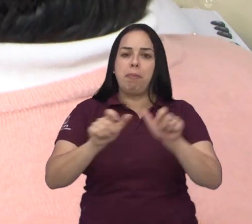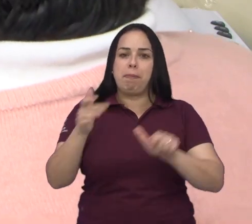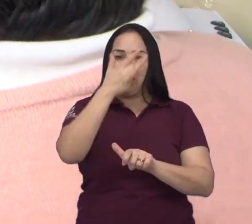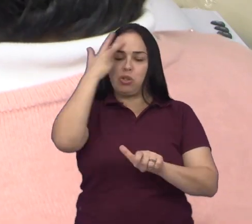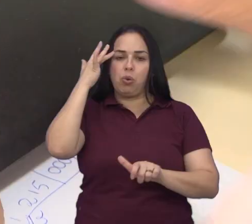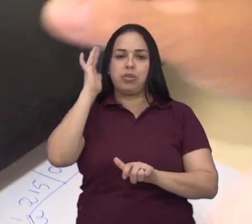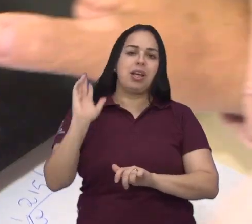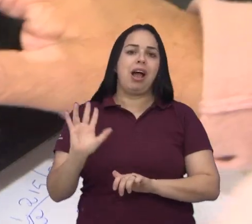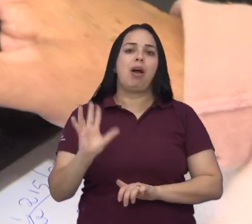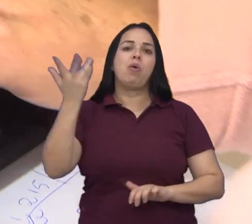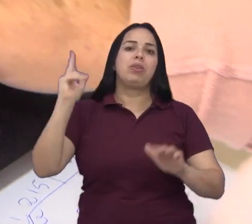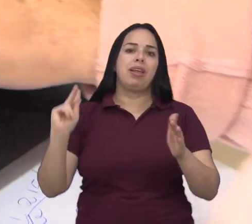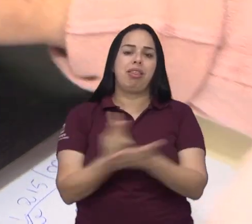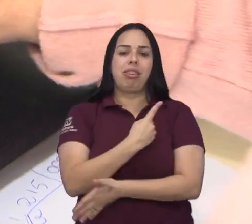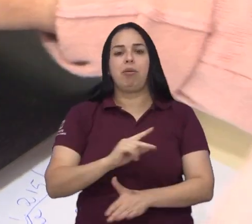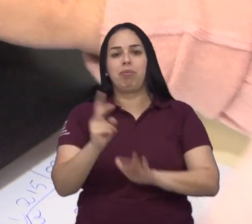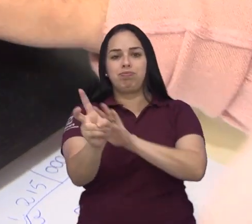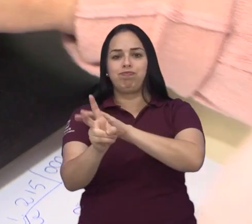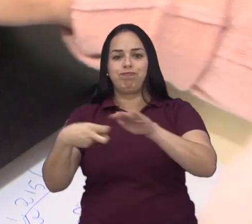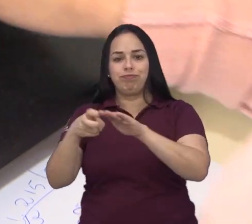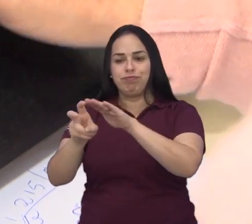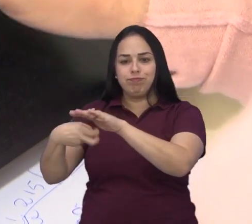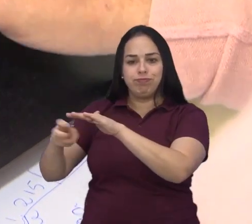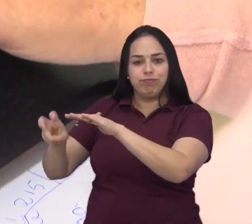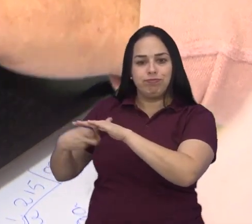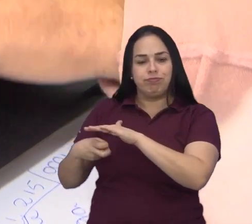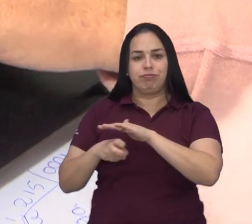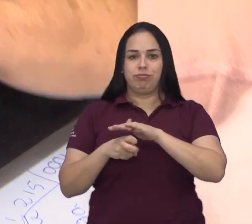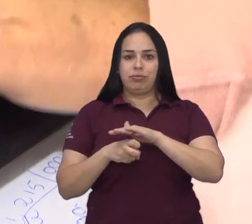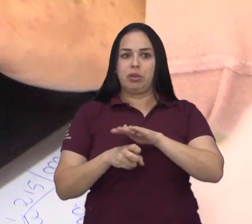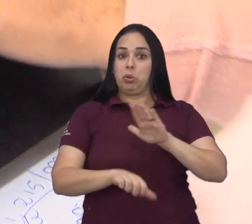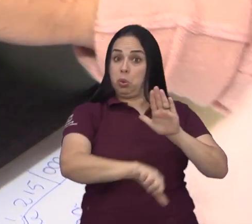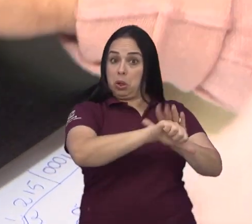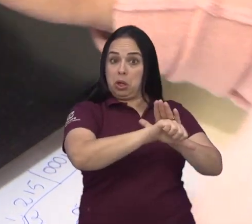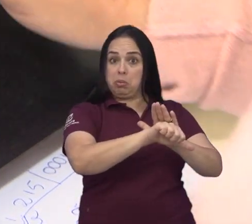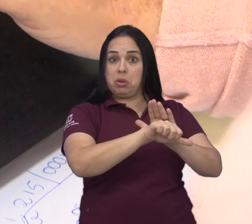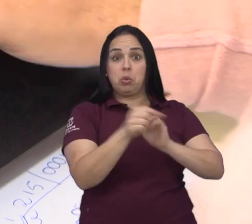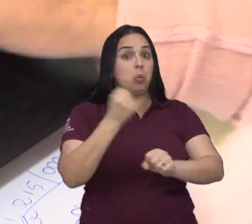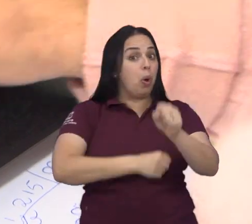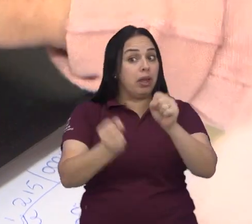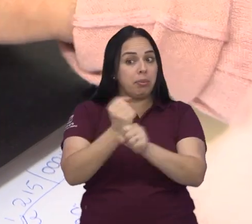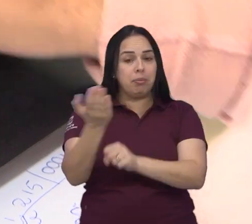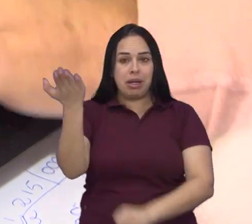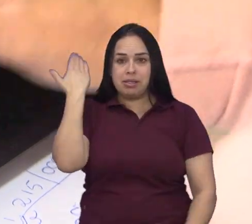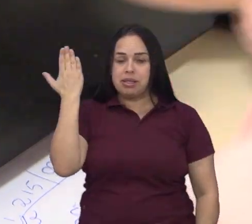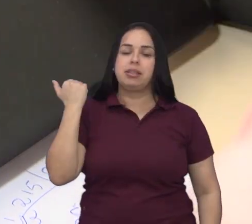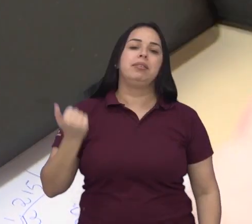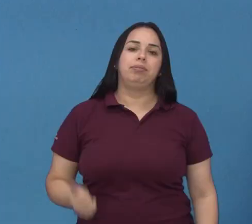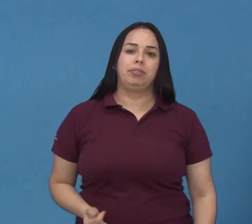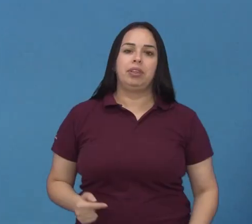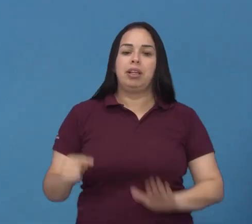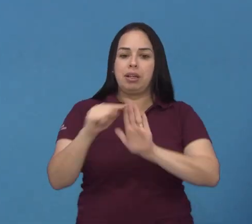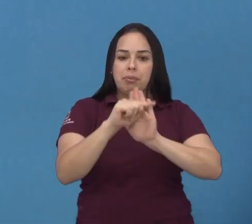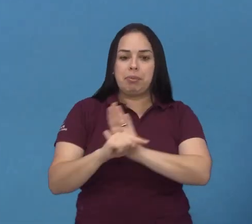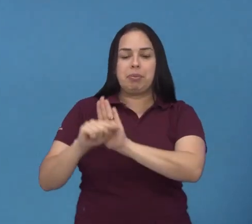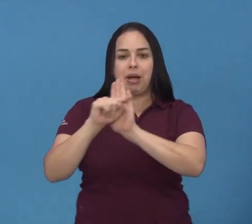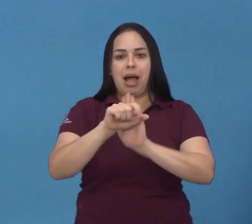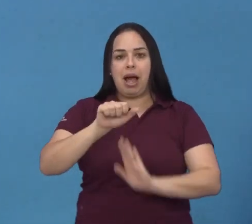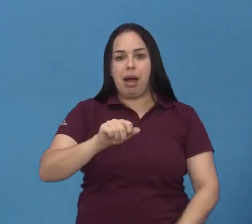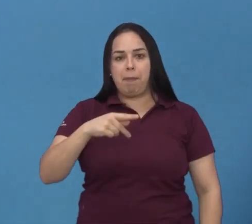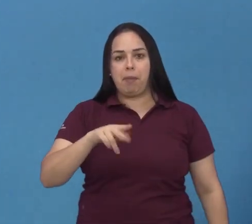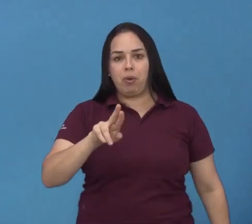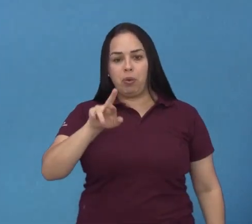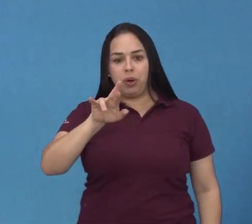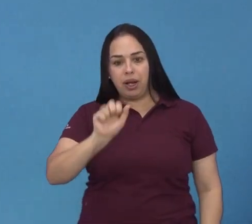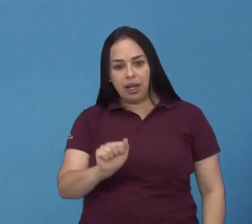usuários brasileiros tiveram contas digitais comprometidas por cybercriminosos só no ano passado. Segundo a